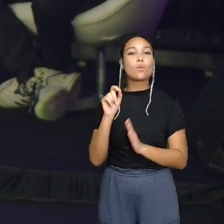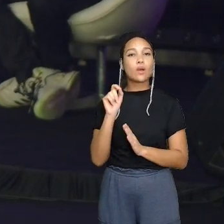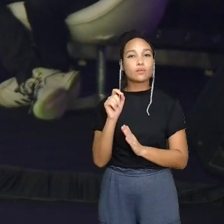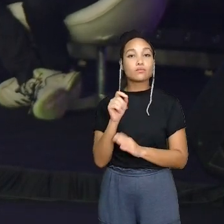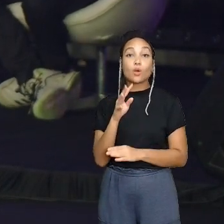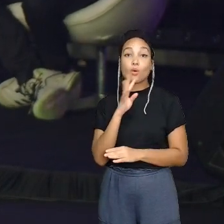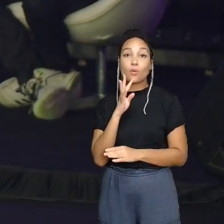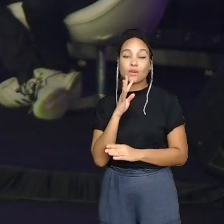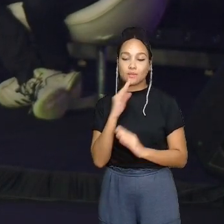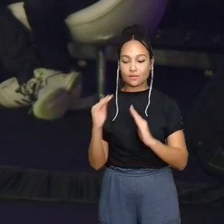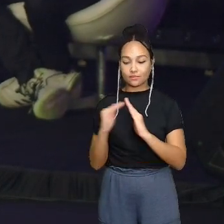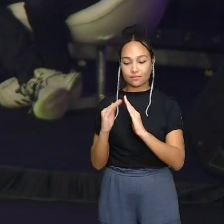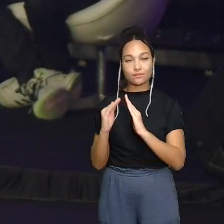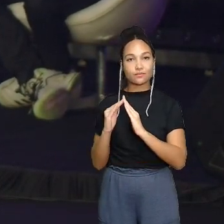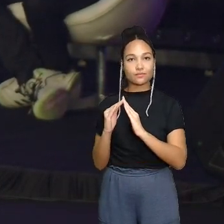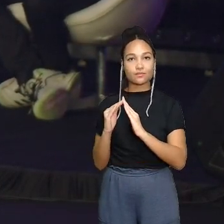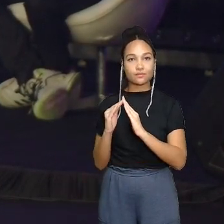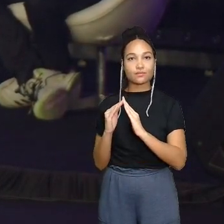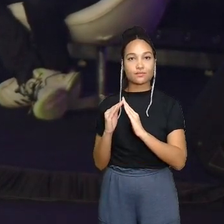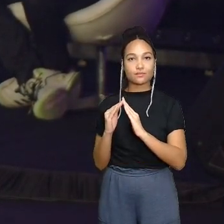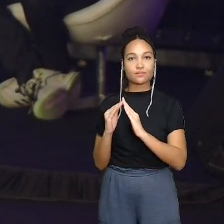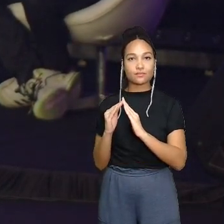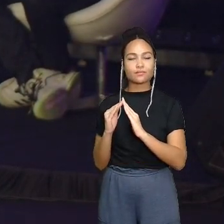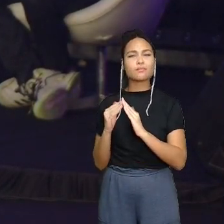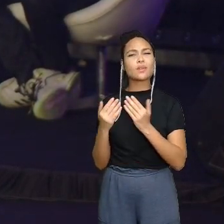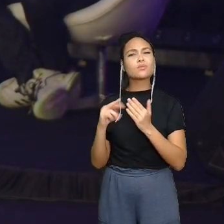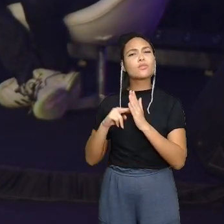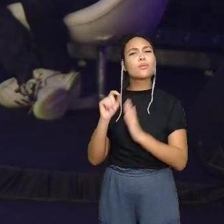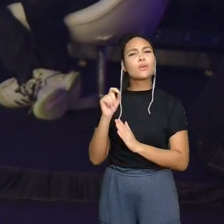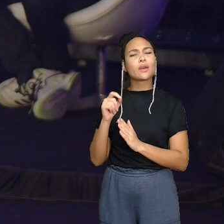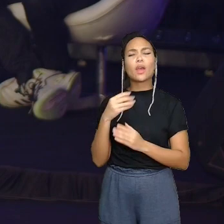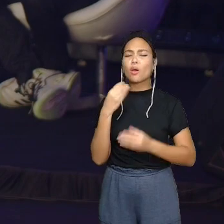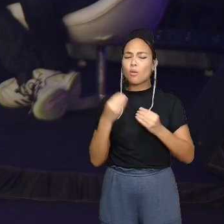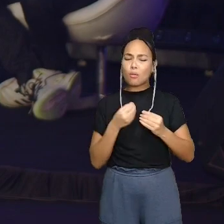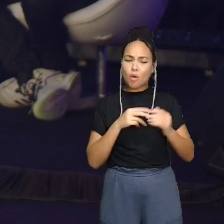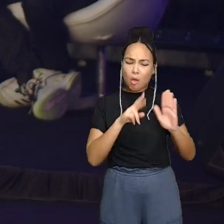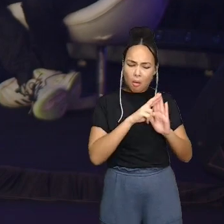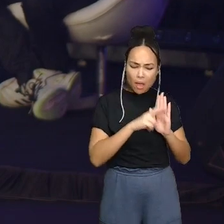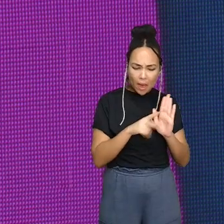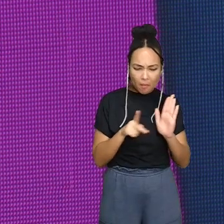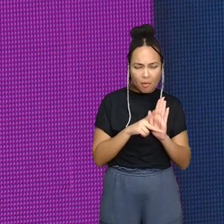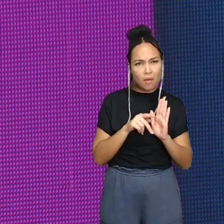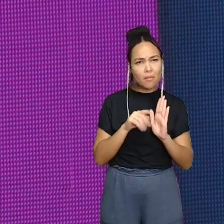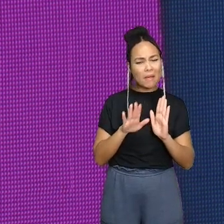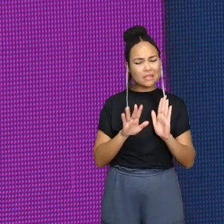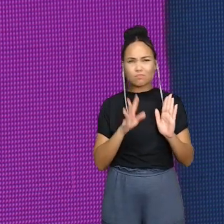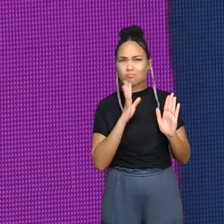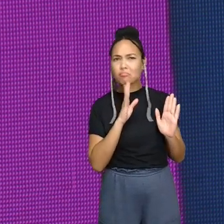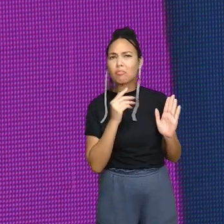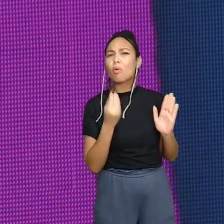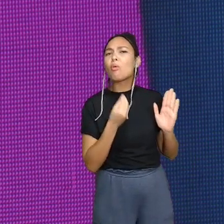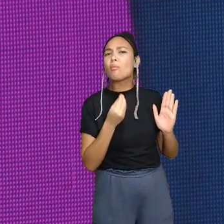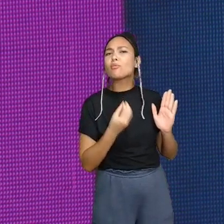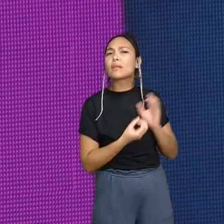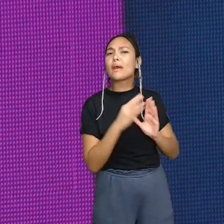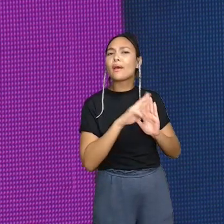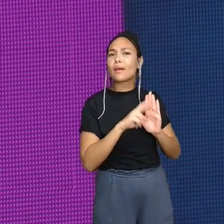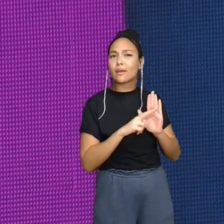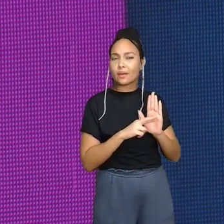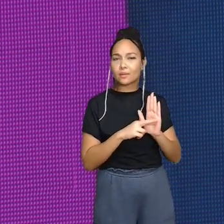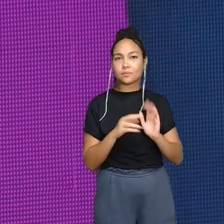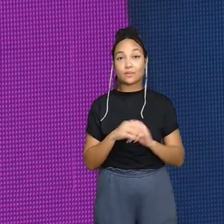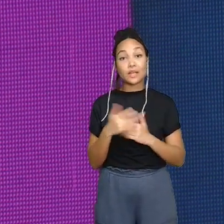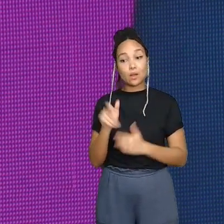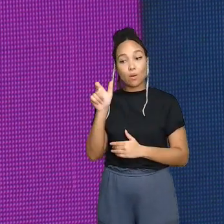casa. Ou seja, como é que eu posso querer regrar algo do qual eu não conheço? Então, da visão do Satish Kumar,